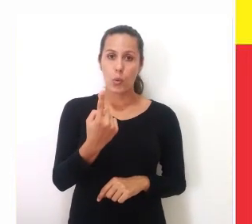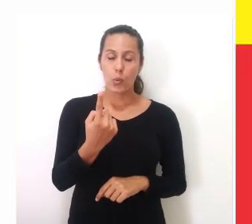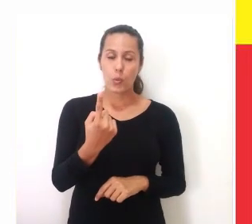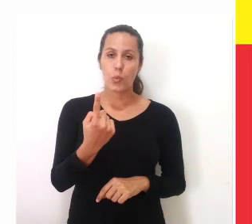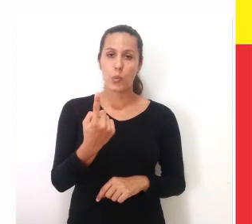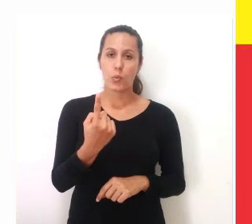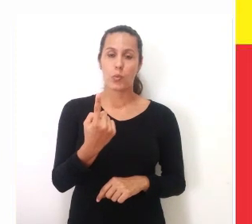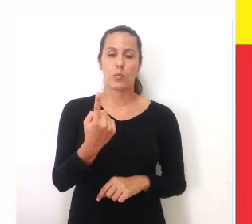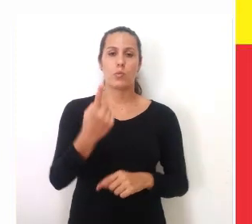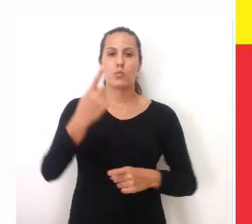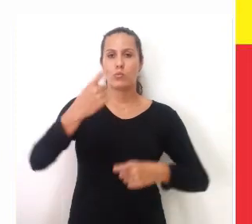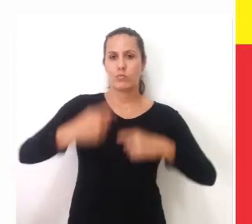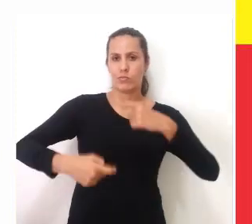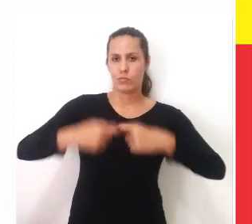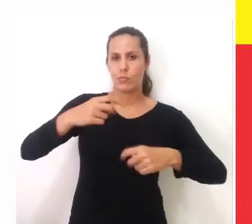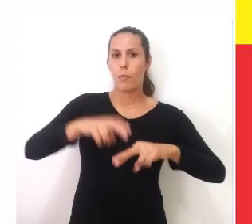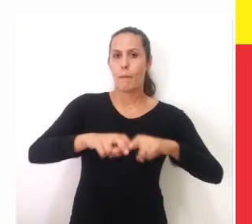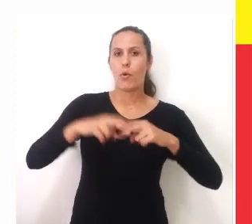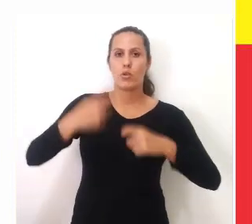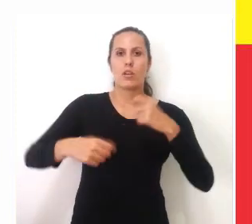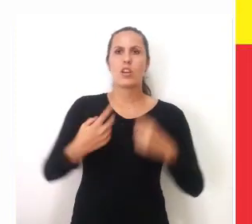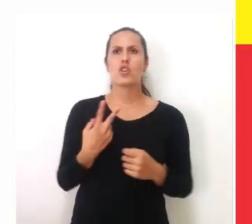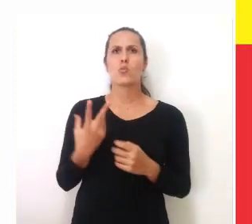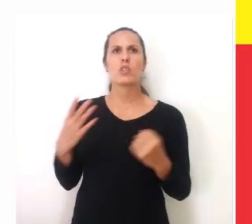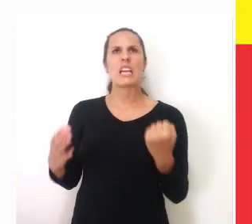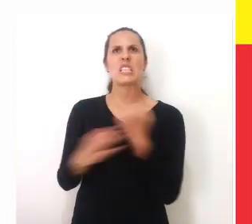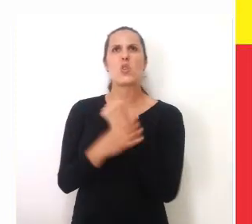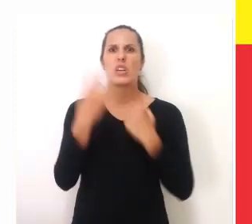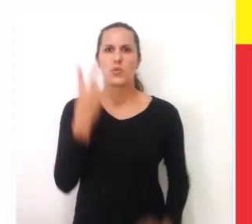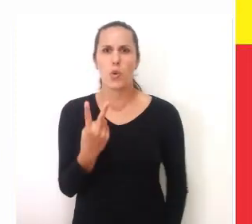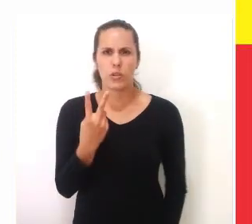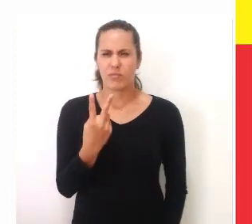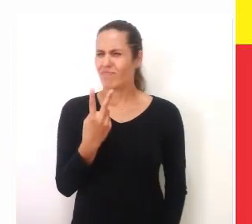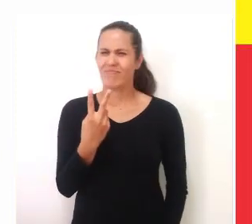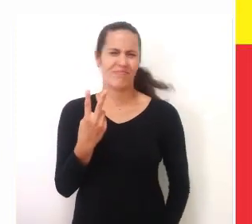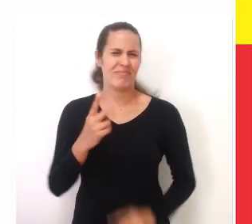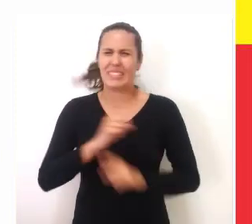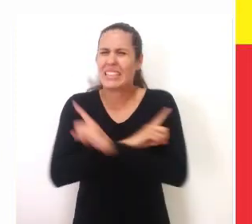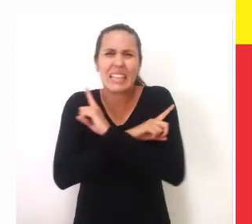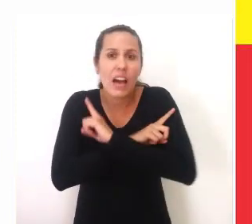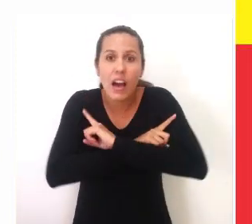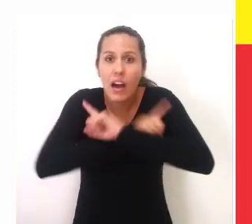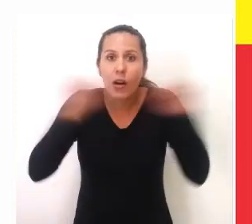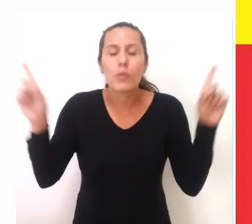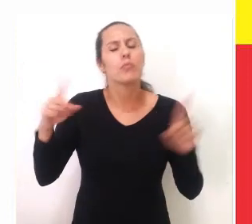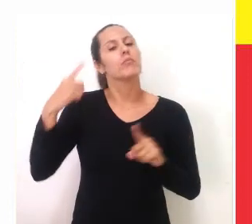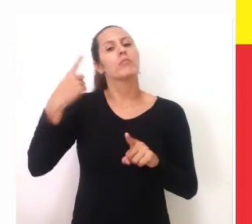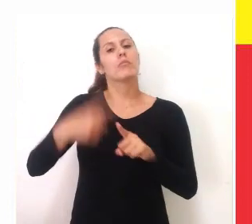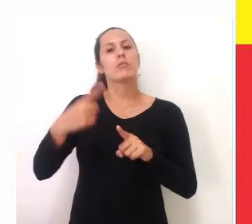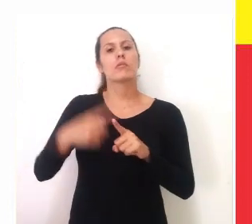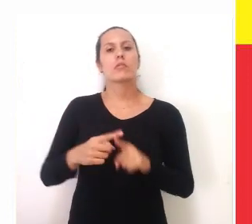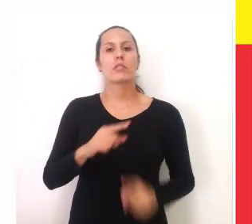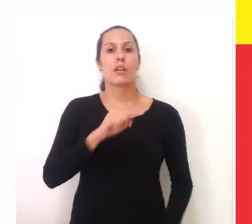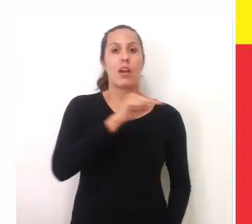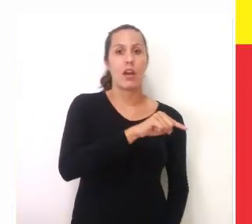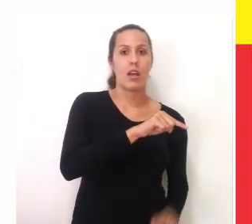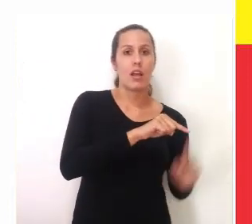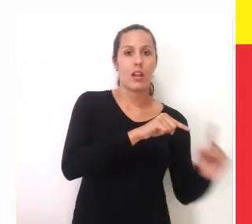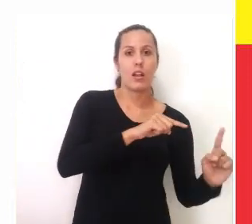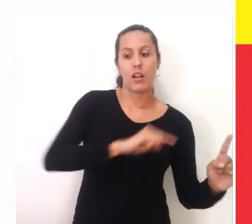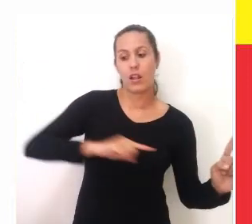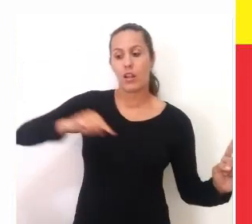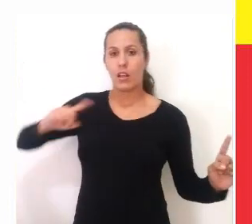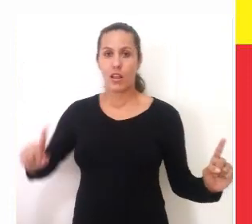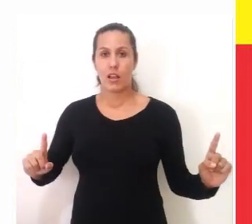preservativo feminino e masculino é um só por relação. Não pode colocar 2 por segurança, de jeito